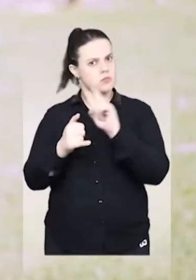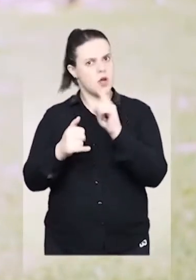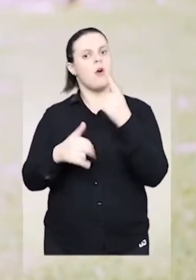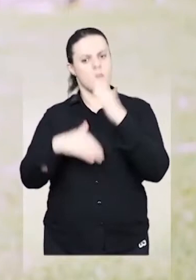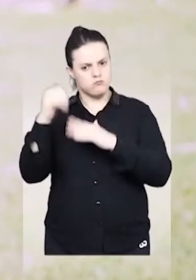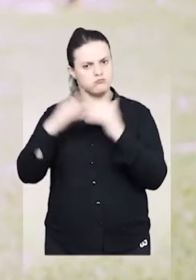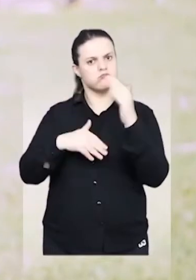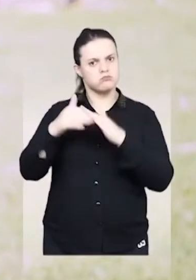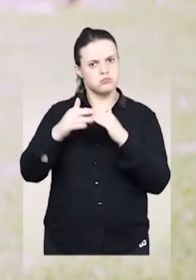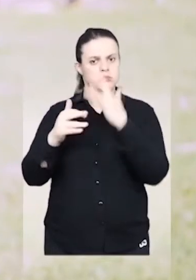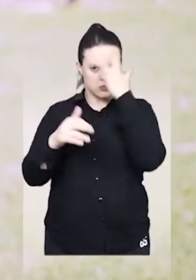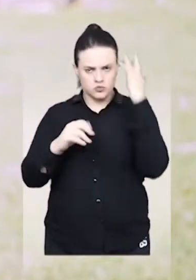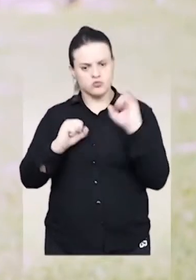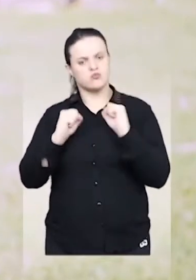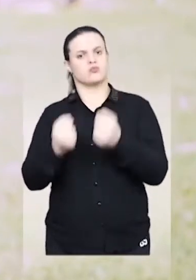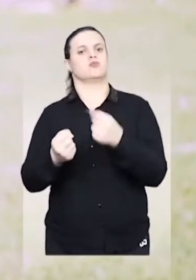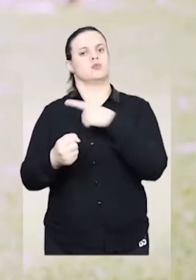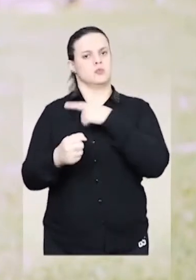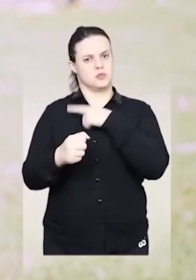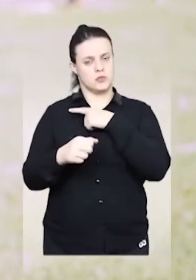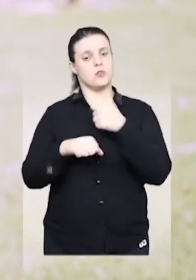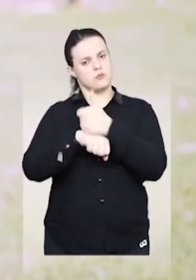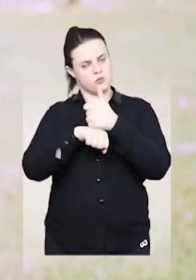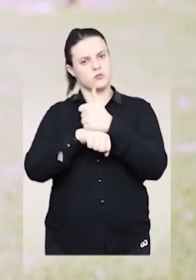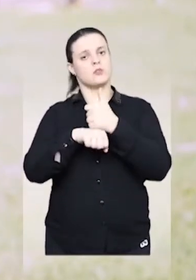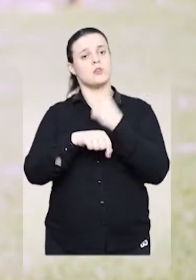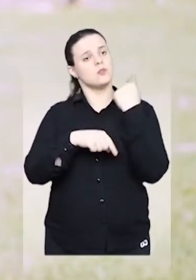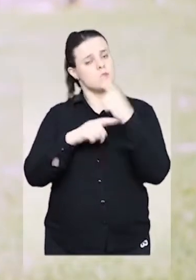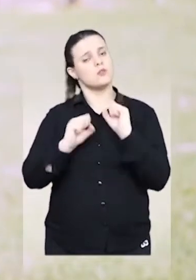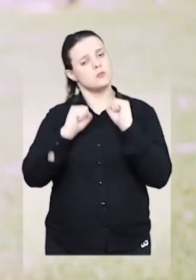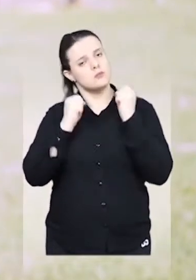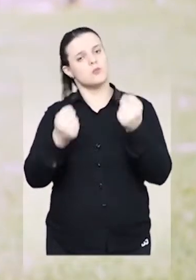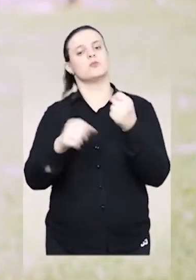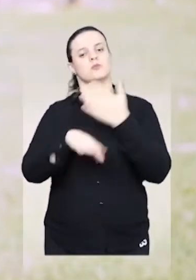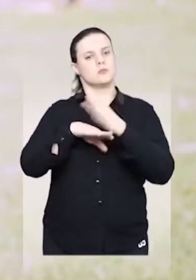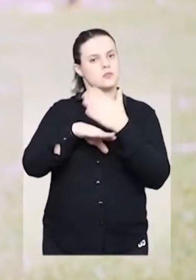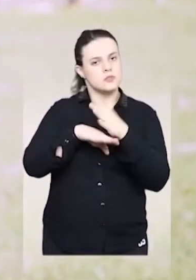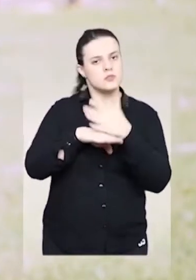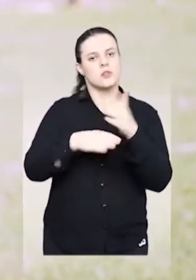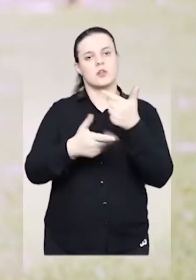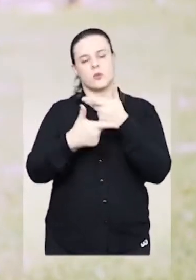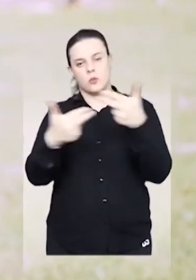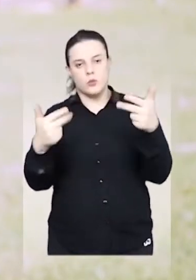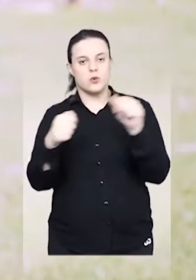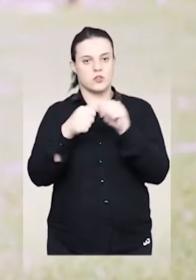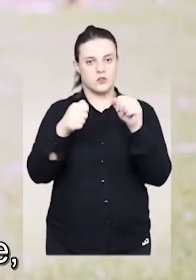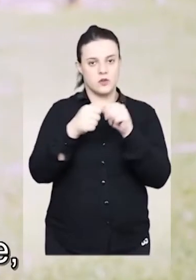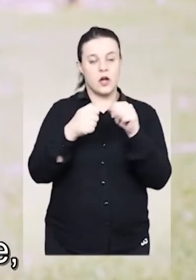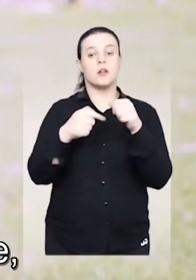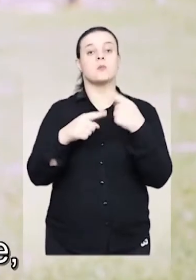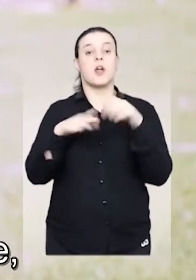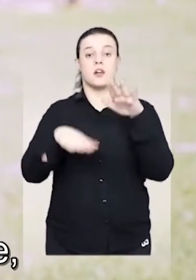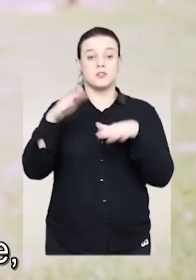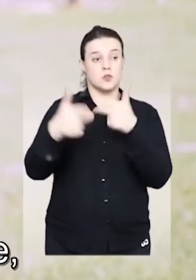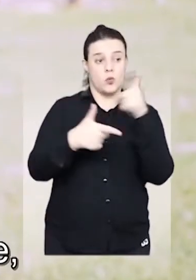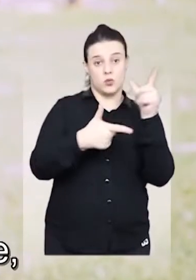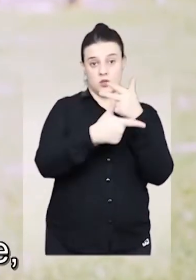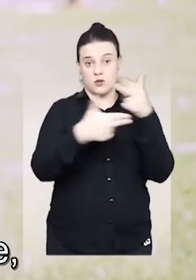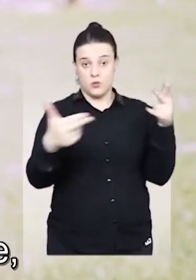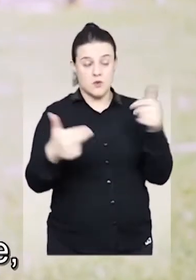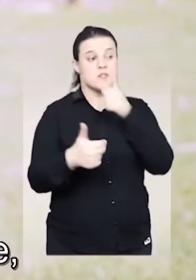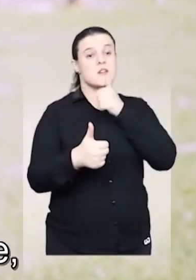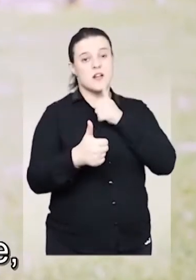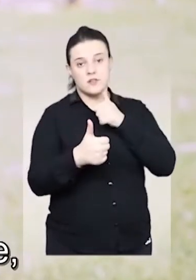alto rendimento, é alta performance, e é isso que a gente busca com os treinos, com as atividades, abrindo mão de atividades